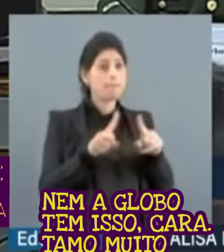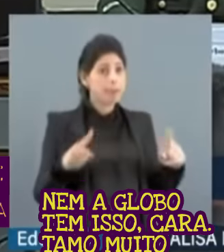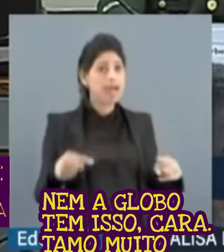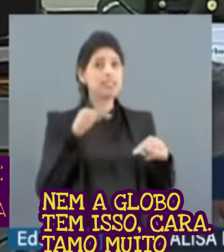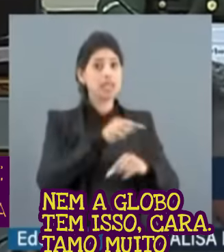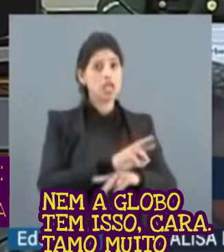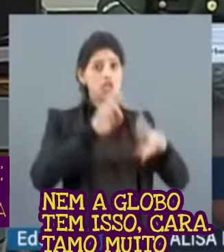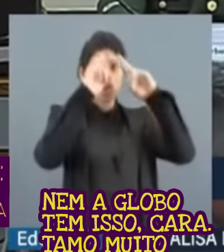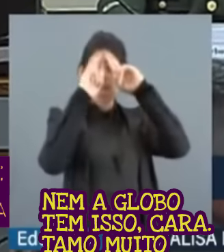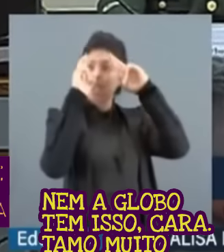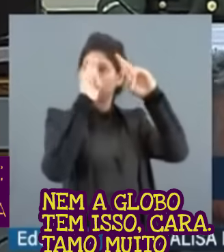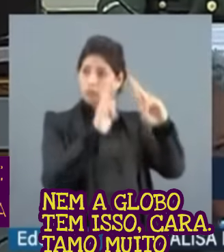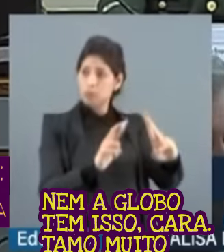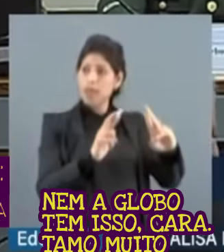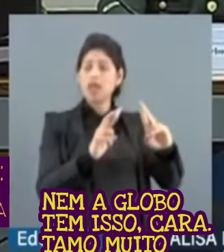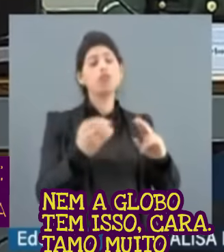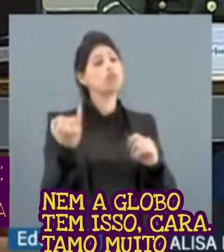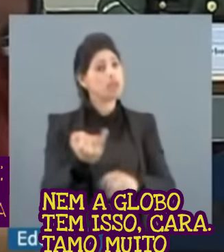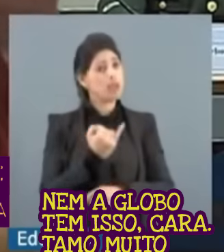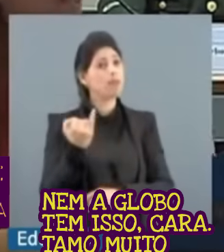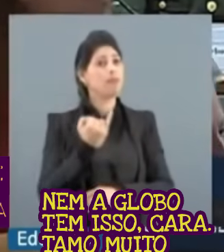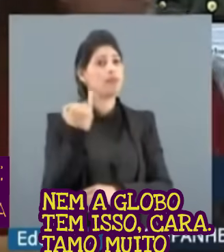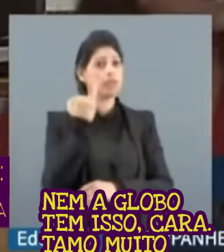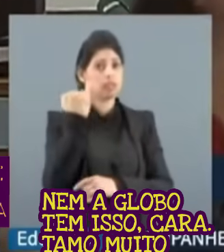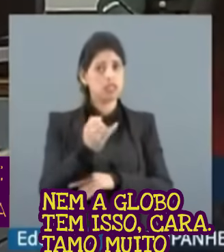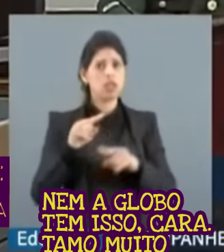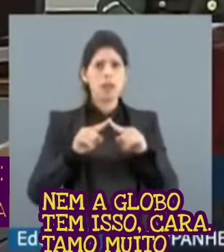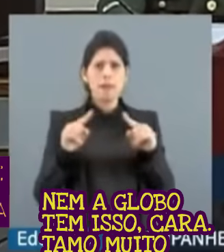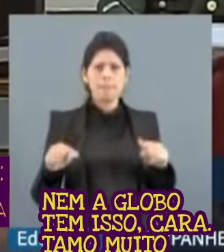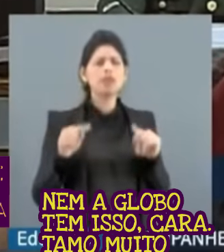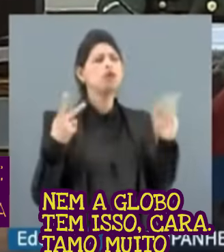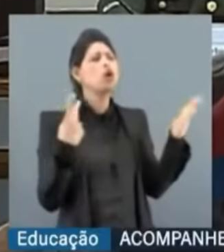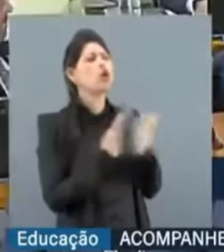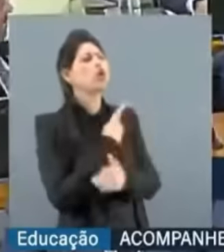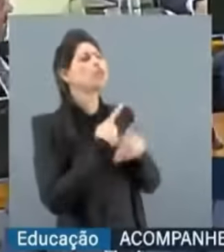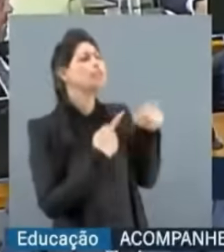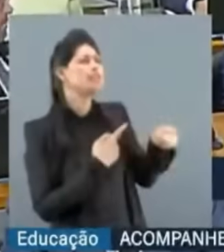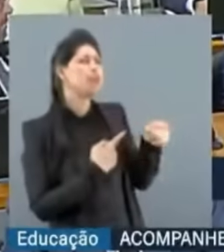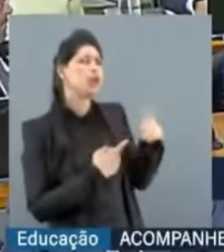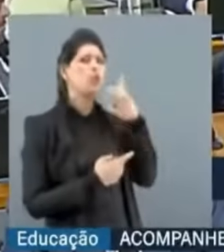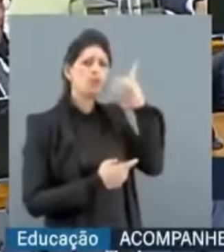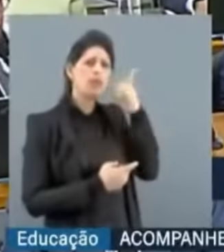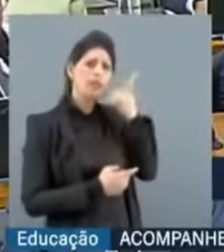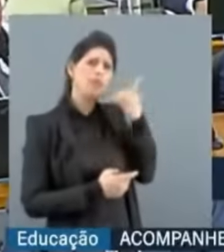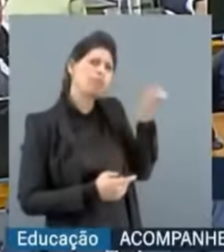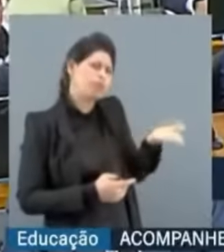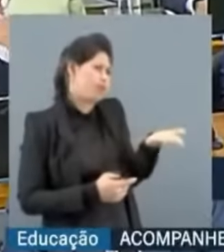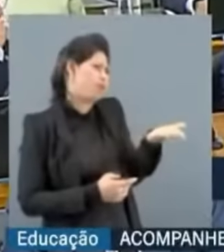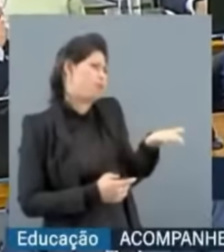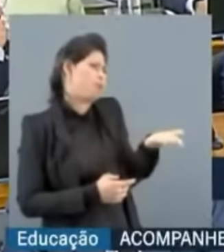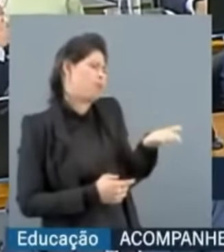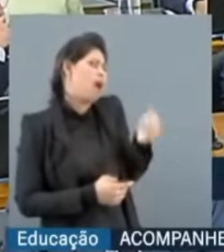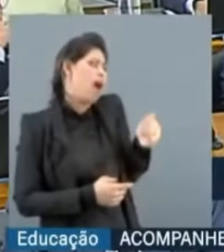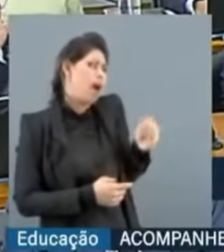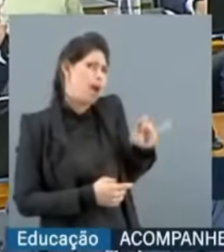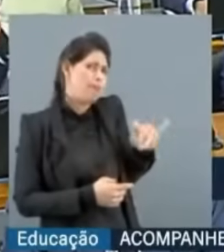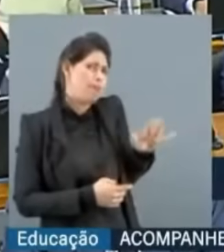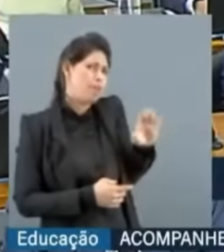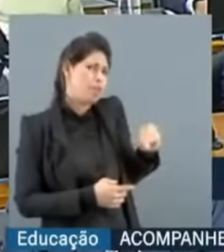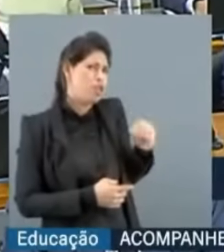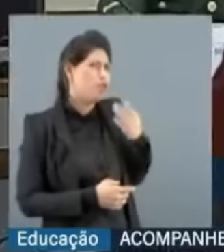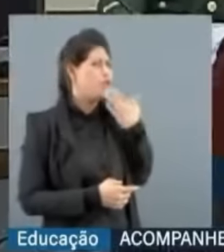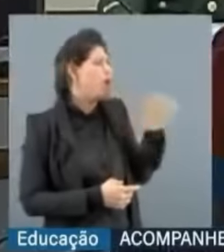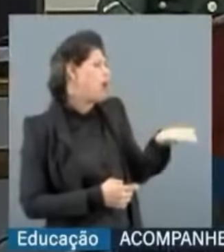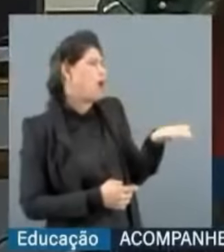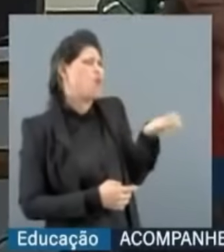E o que está acontecendo aqui, presidente, com o deputado Abílio é surreal, presidente. Eu queria fazer um apelo ao É senhor